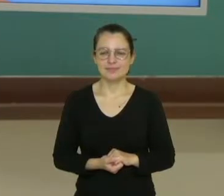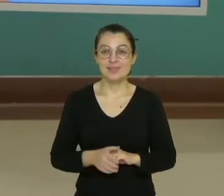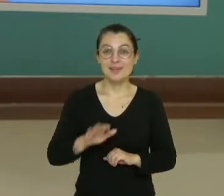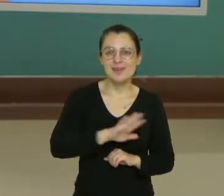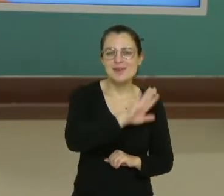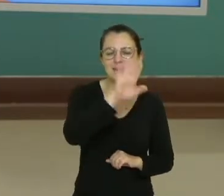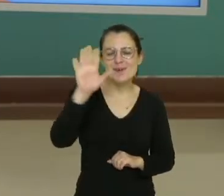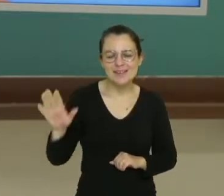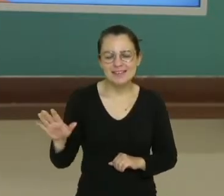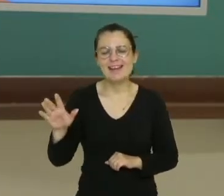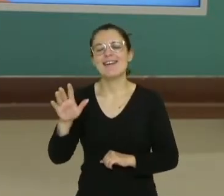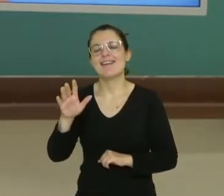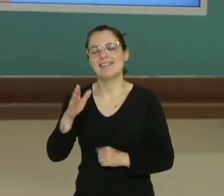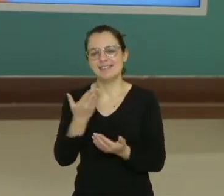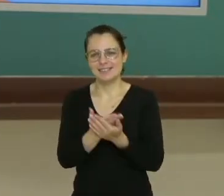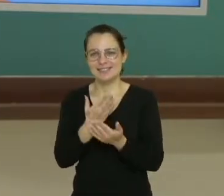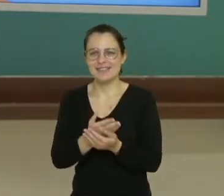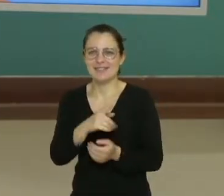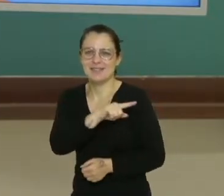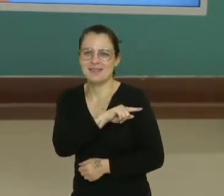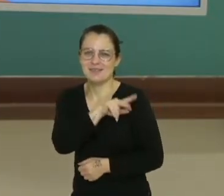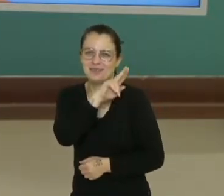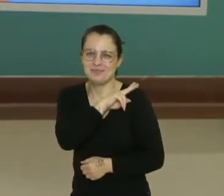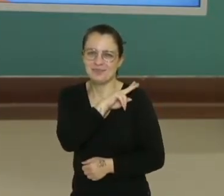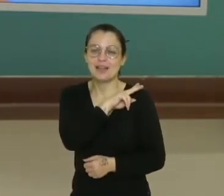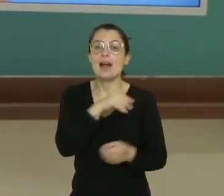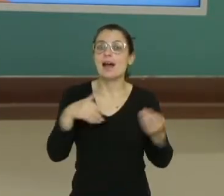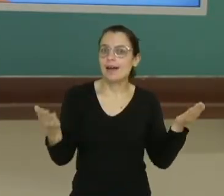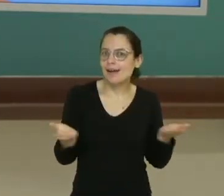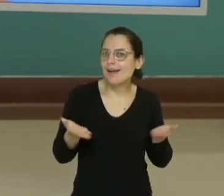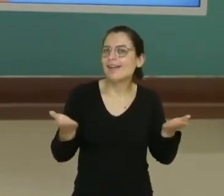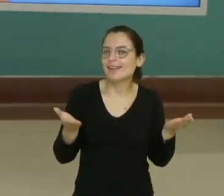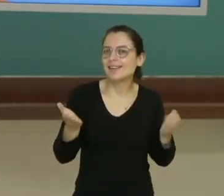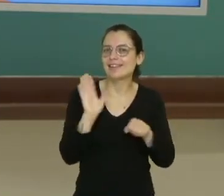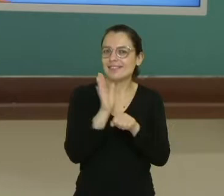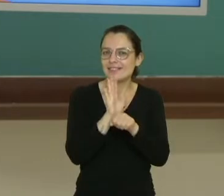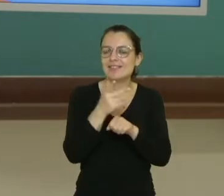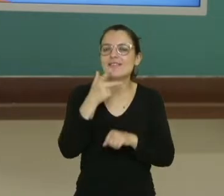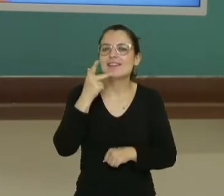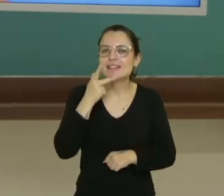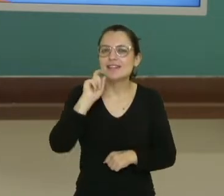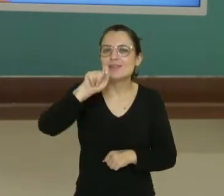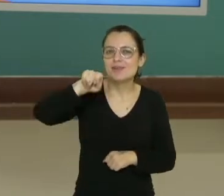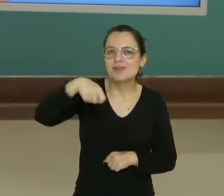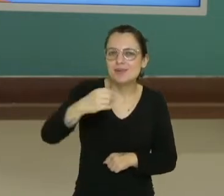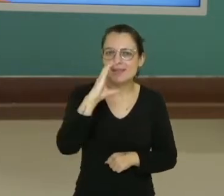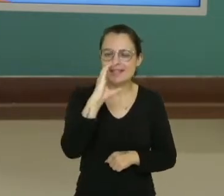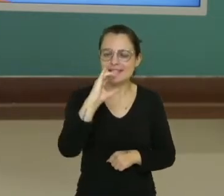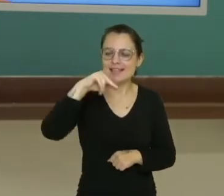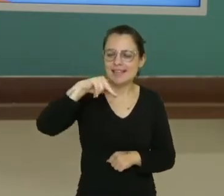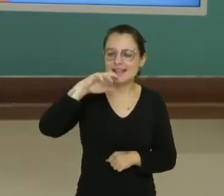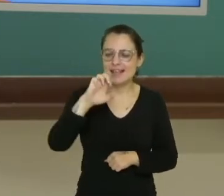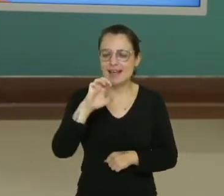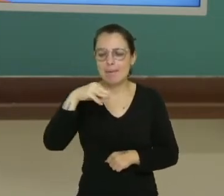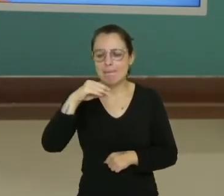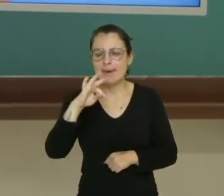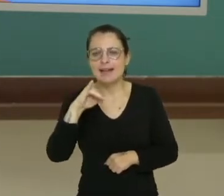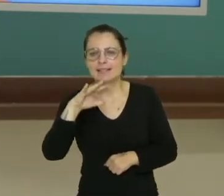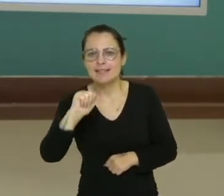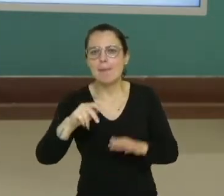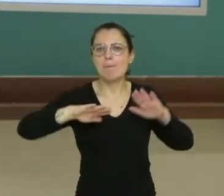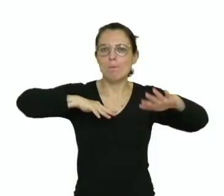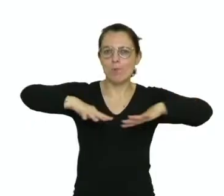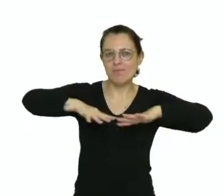Olá, estudantes da primeira série. Nesse vídeo, nós vamos estar falando sobre a cinemática do movimento. Vamos lá comigo,